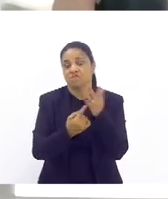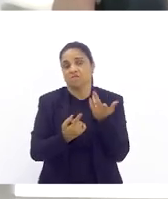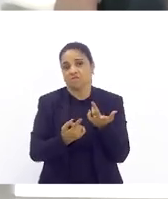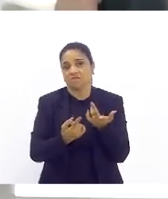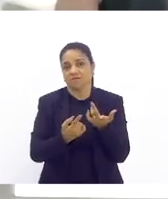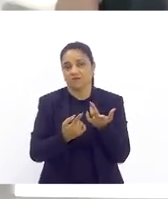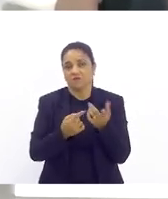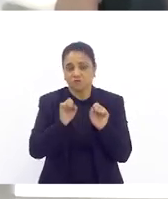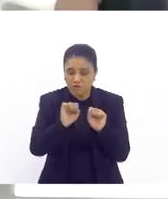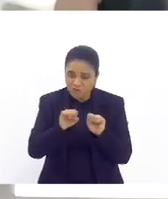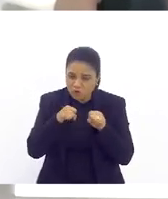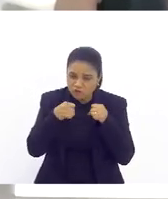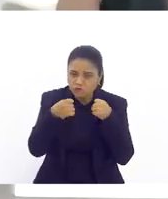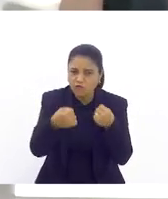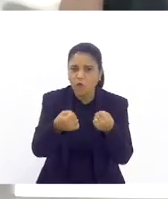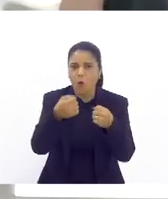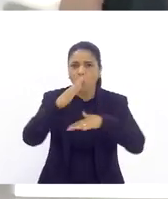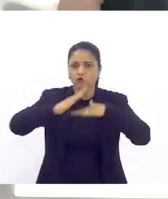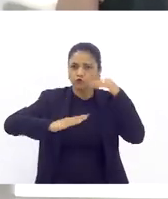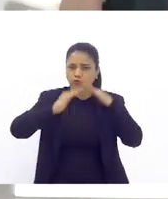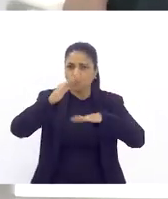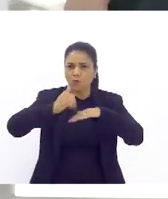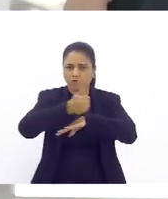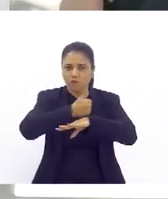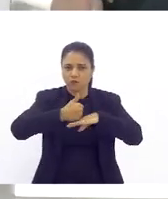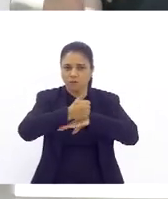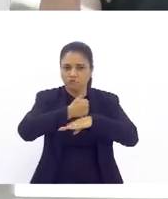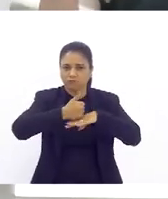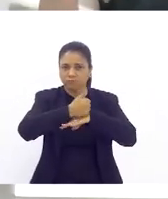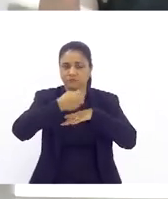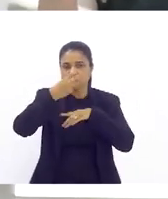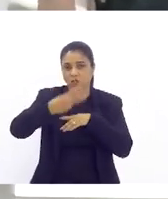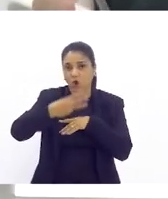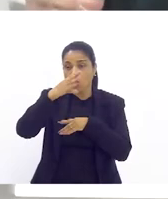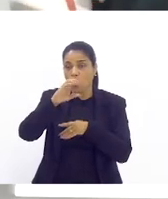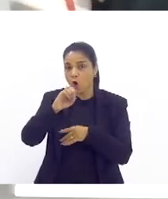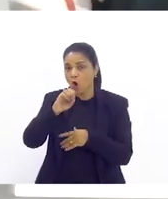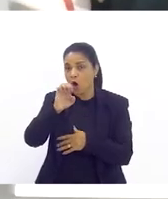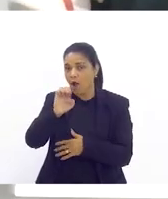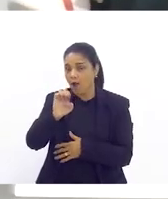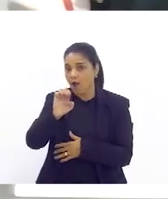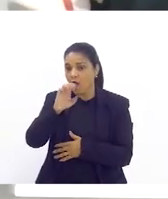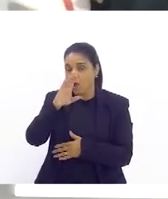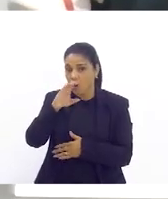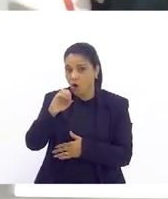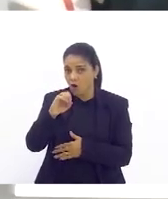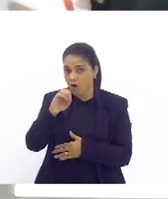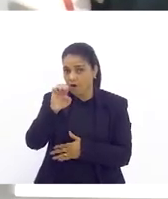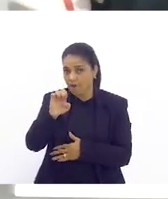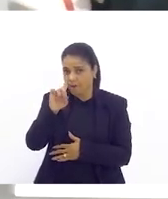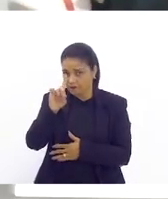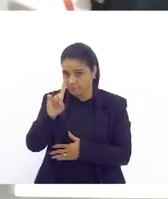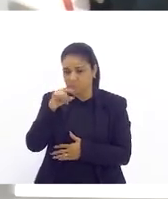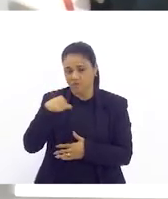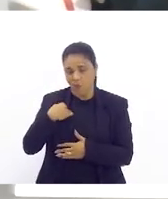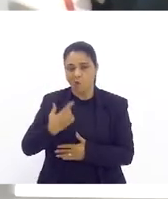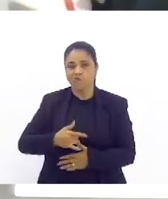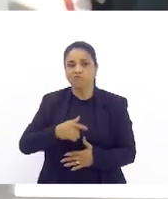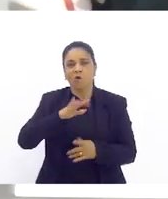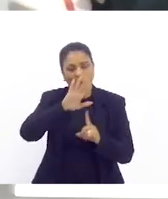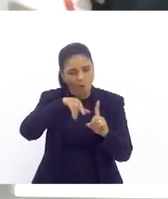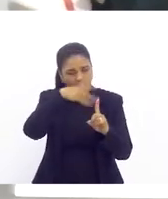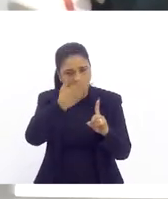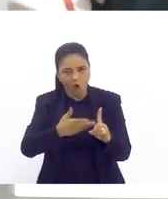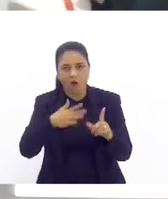foi feito por esse profissionais que se debruçaram nesse terceiro Colégio dos quais eu tenho uma honra de ter participado então em